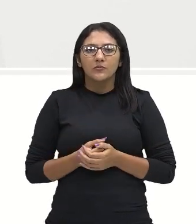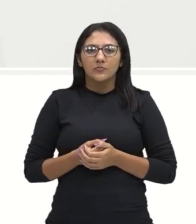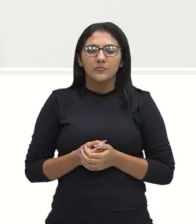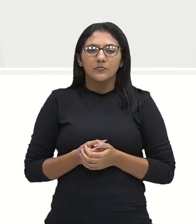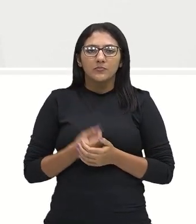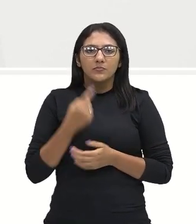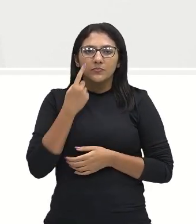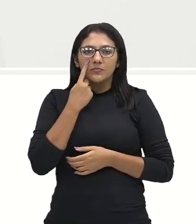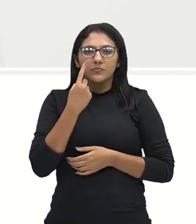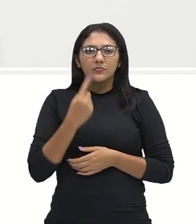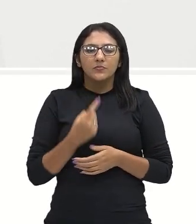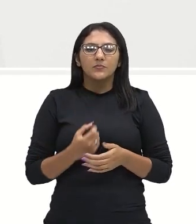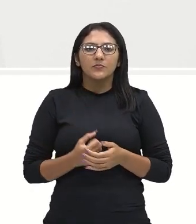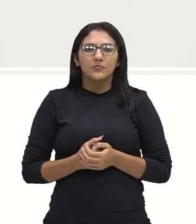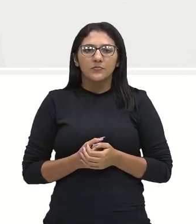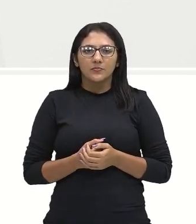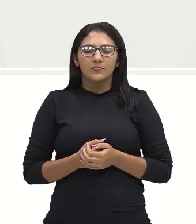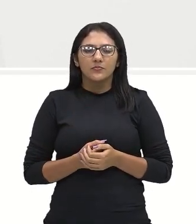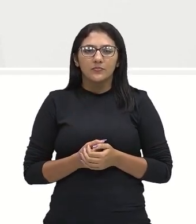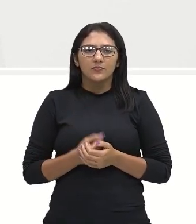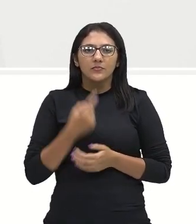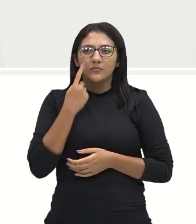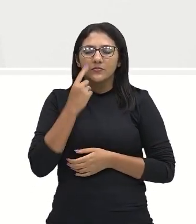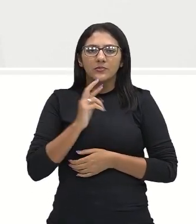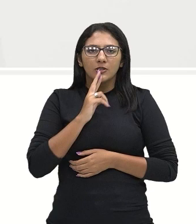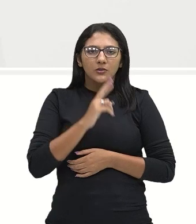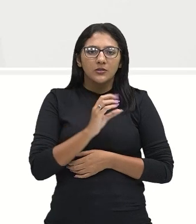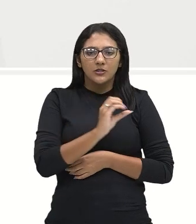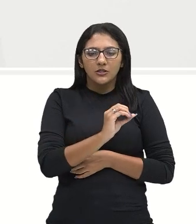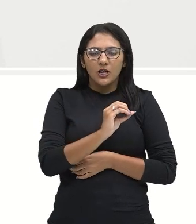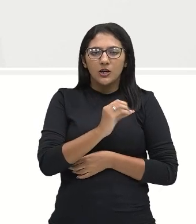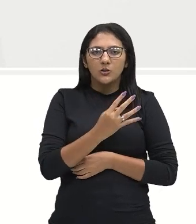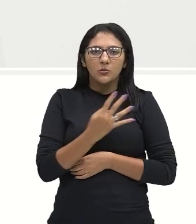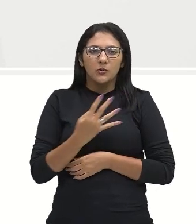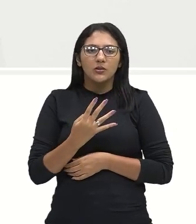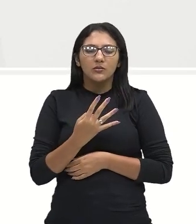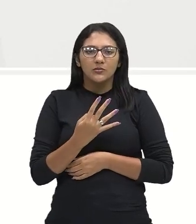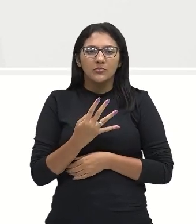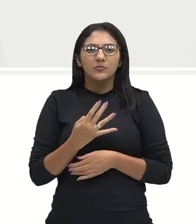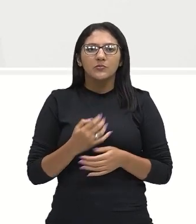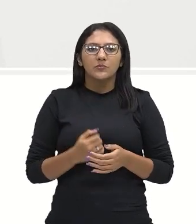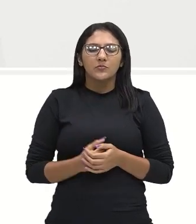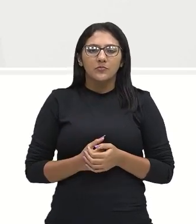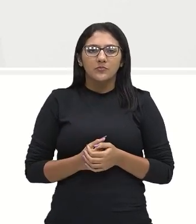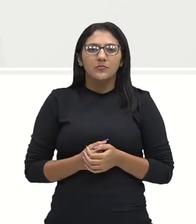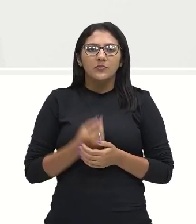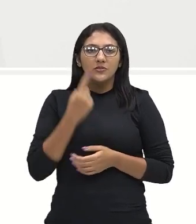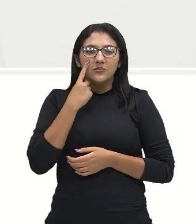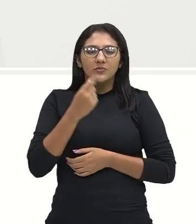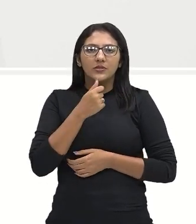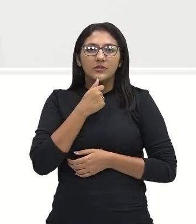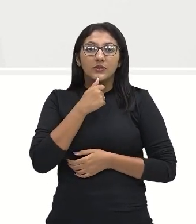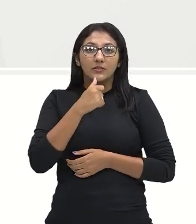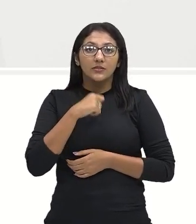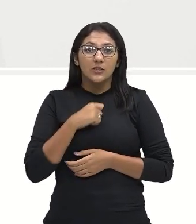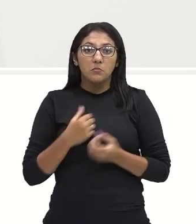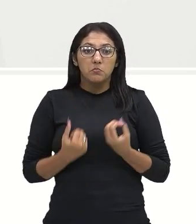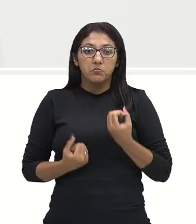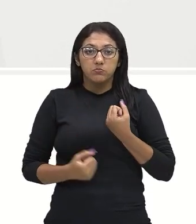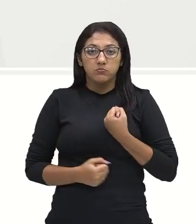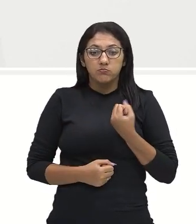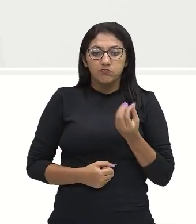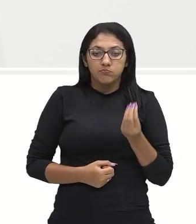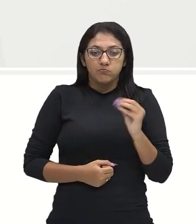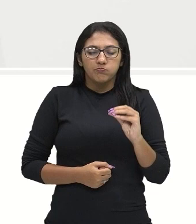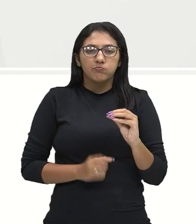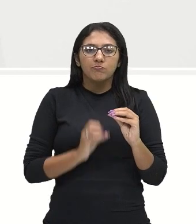é 4 e 1 menos 1 é 0. Temos 4 e temos ainda um 0, né, aqui no dividendo.